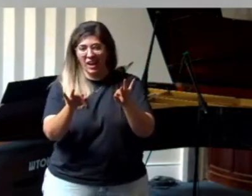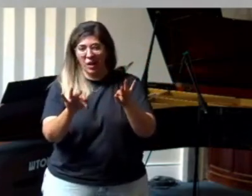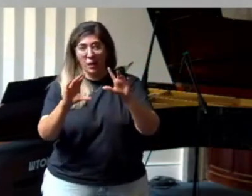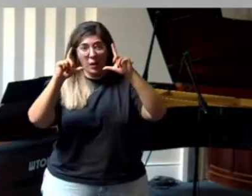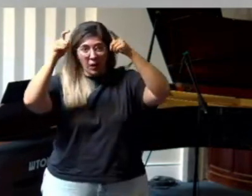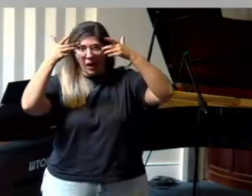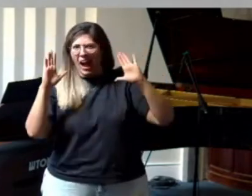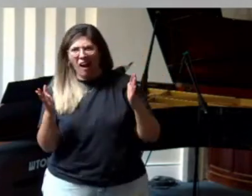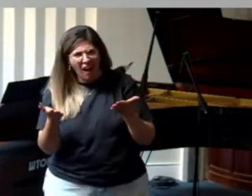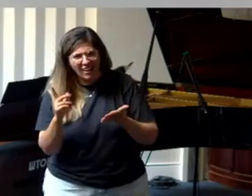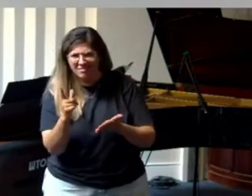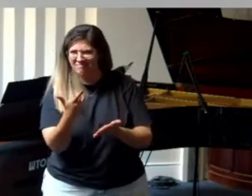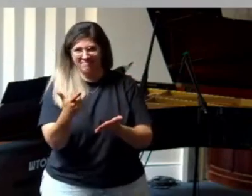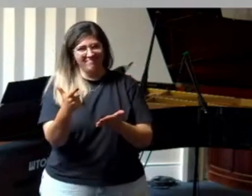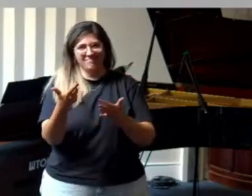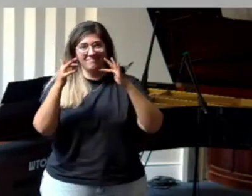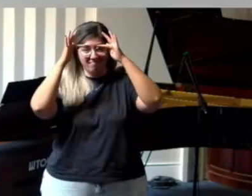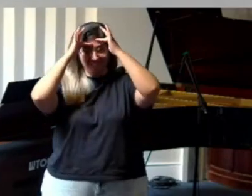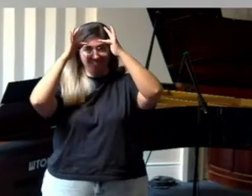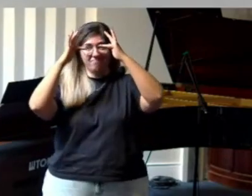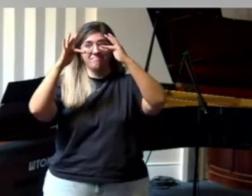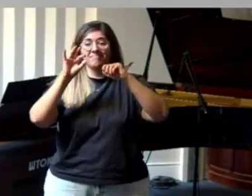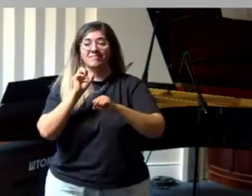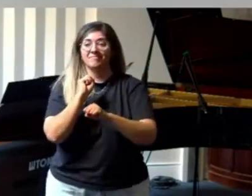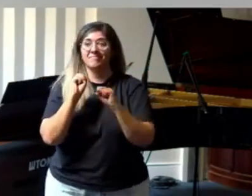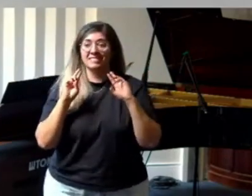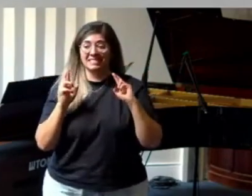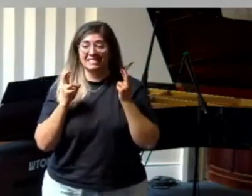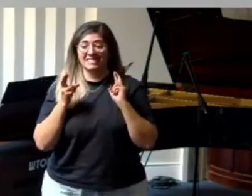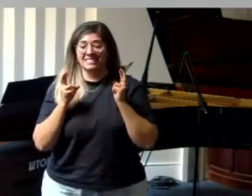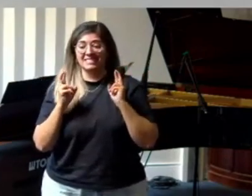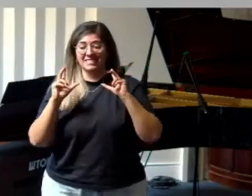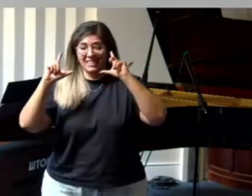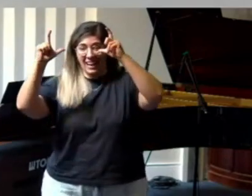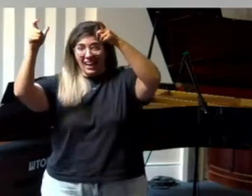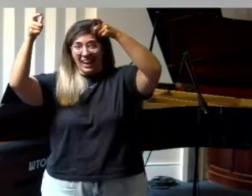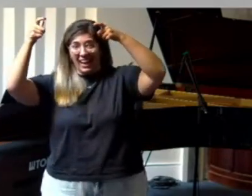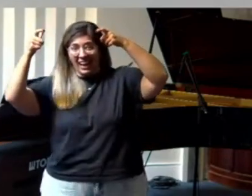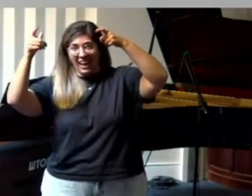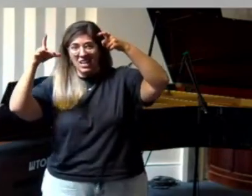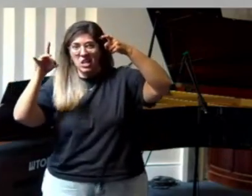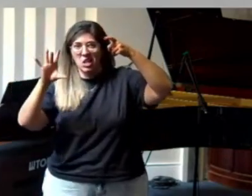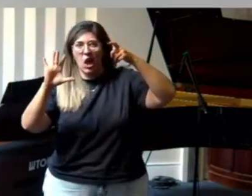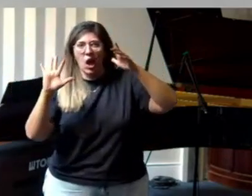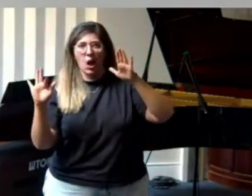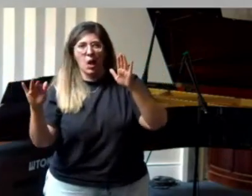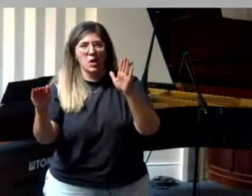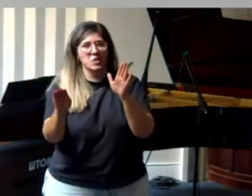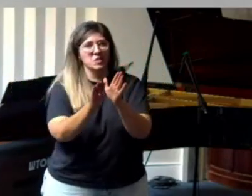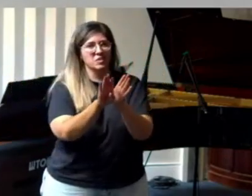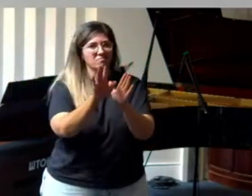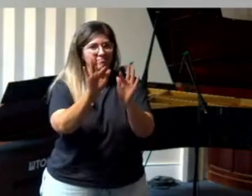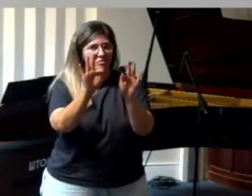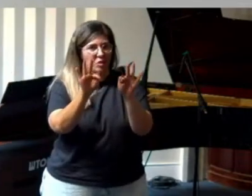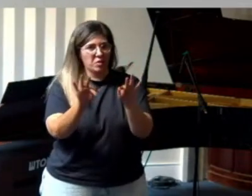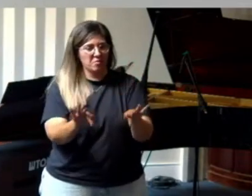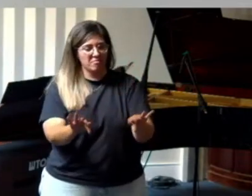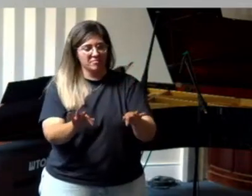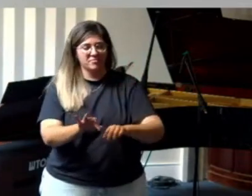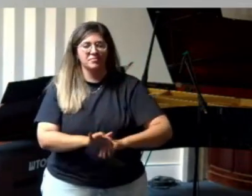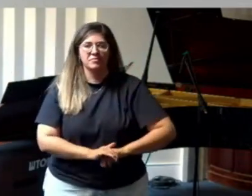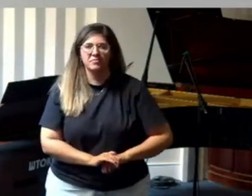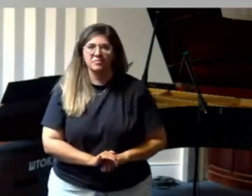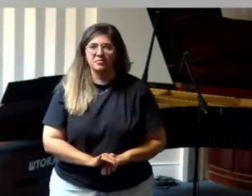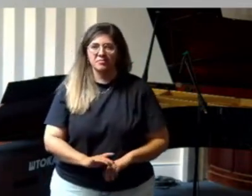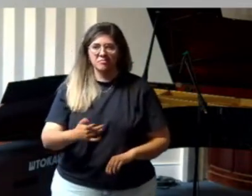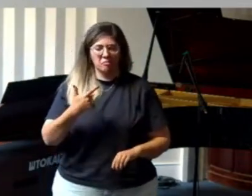assim, começou a corrida, a coroa está aguardando. Quem é que vai colocar a coroa na cabeça? Quem chegar lá no fim. Num primeiro